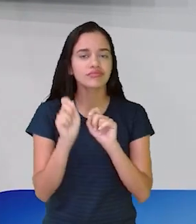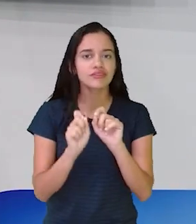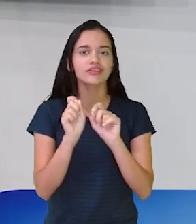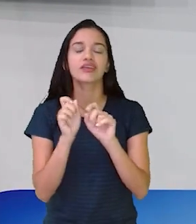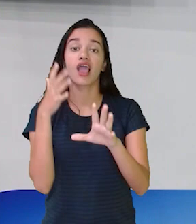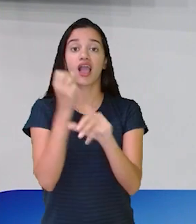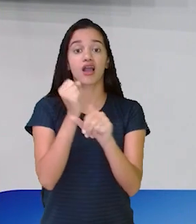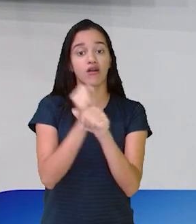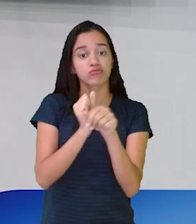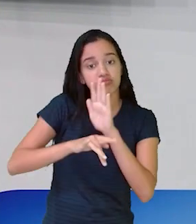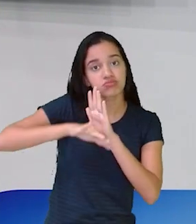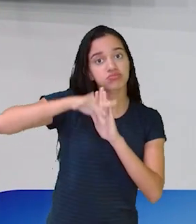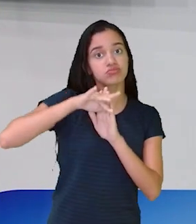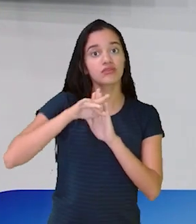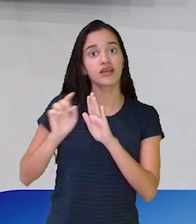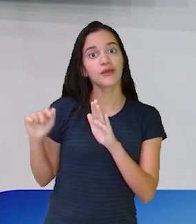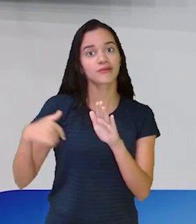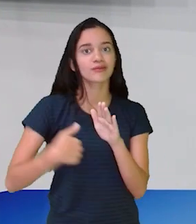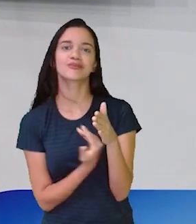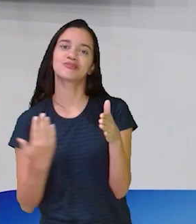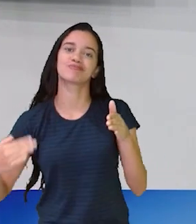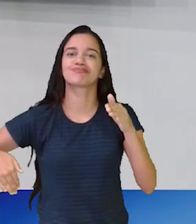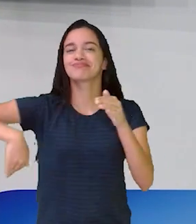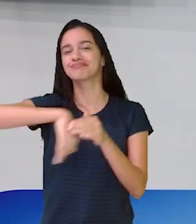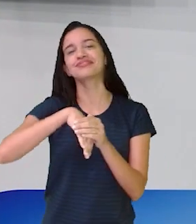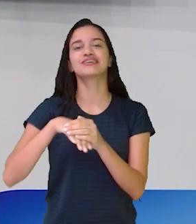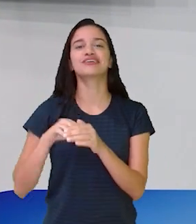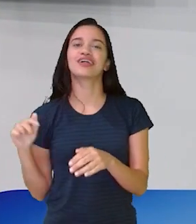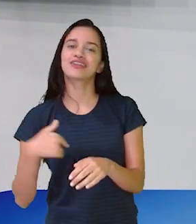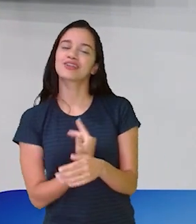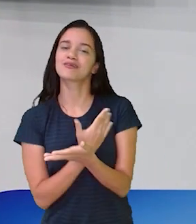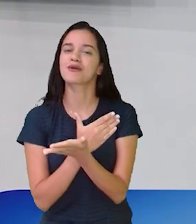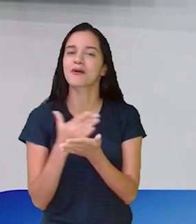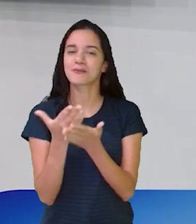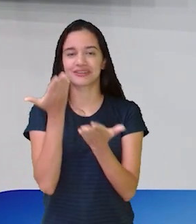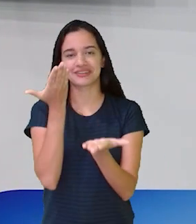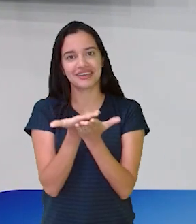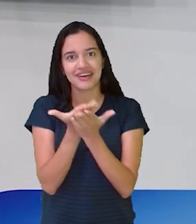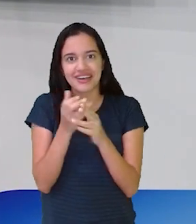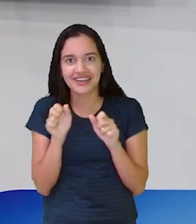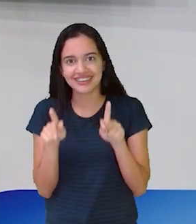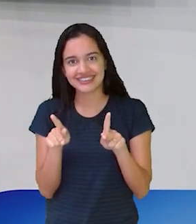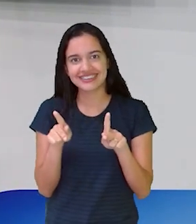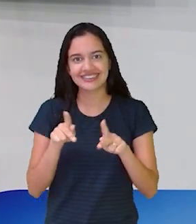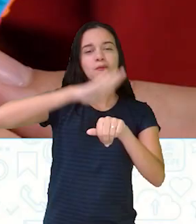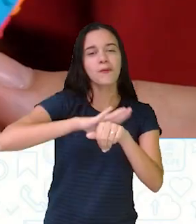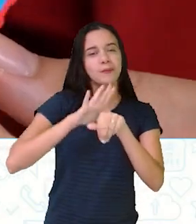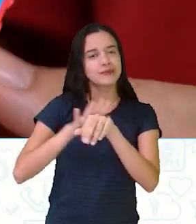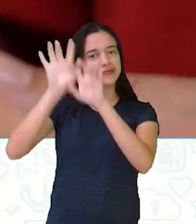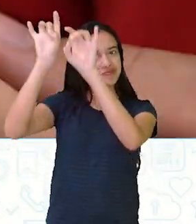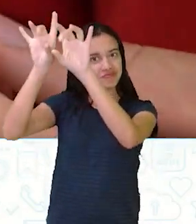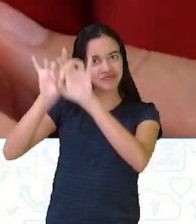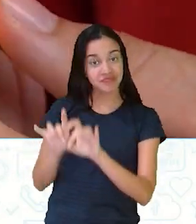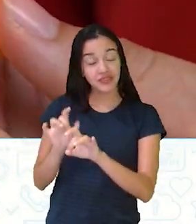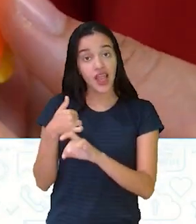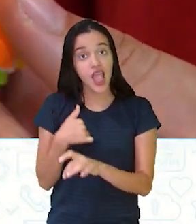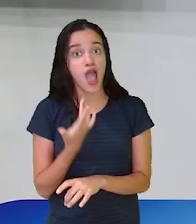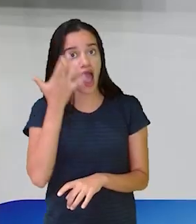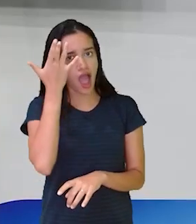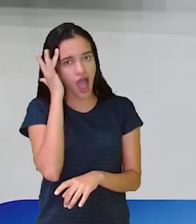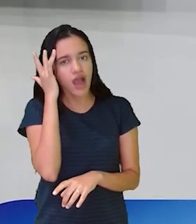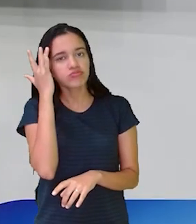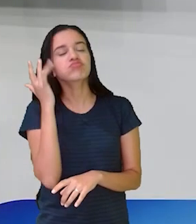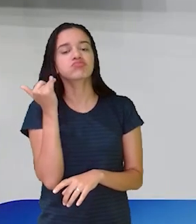de volume. E para a gente marcar esse gol de placa, a gente vai começar a nossa aula, beleza? Eu acho que